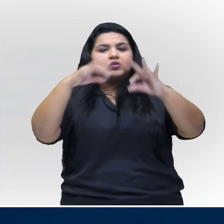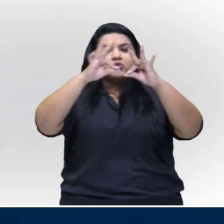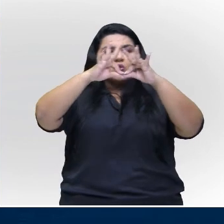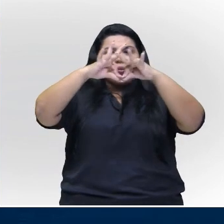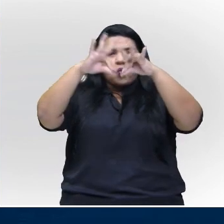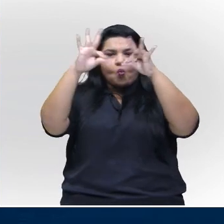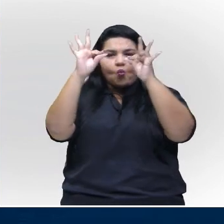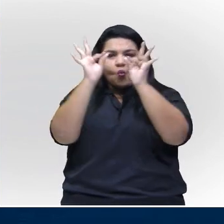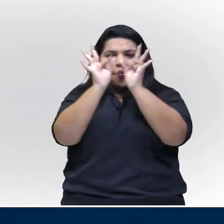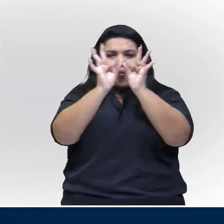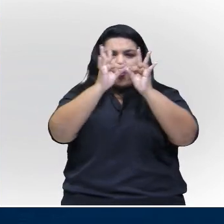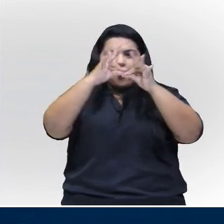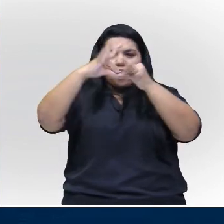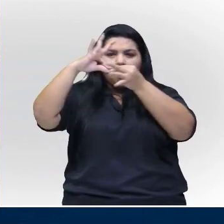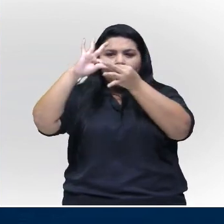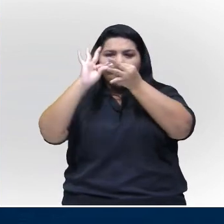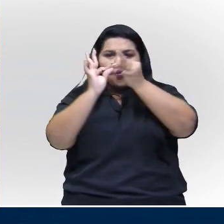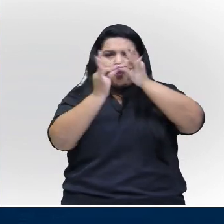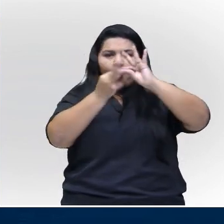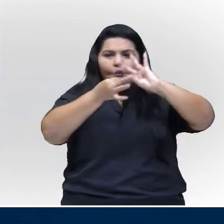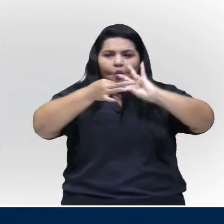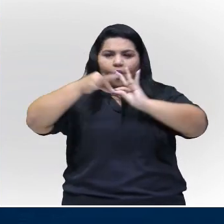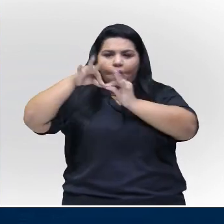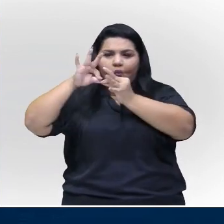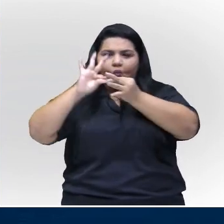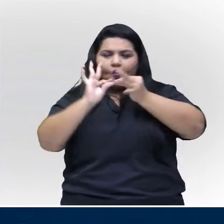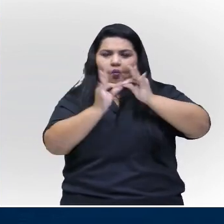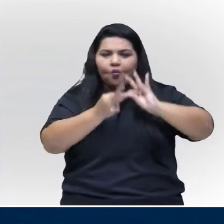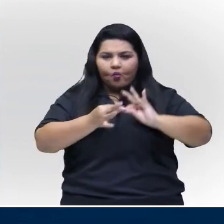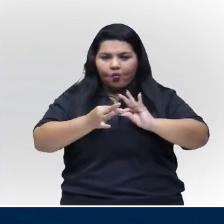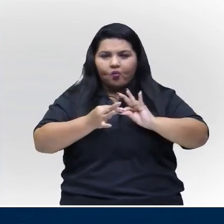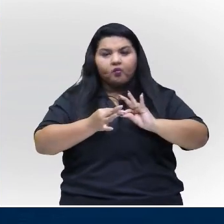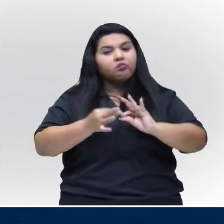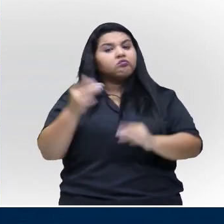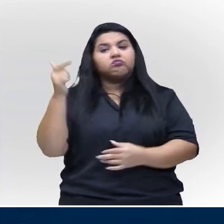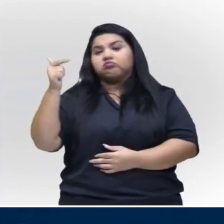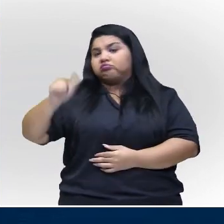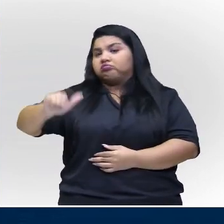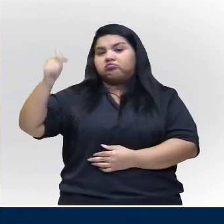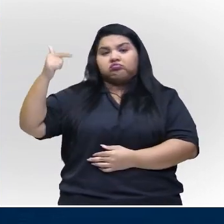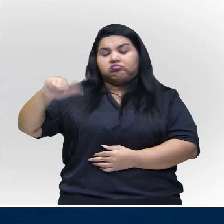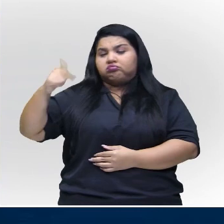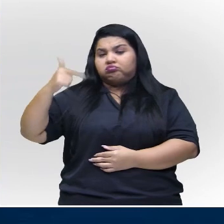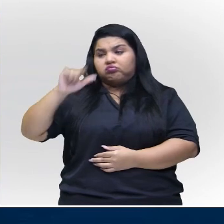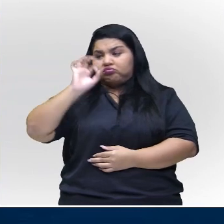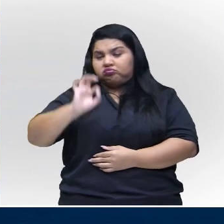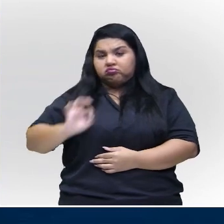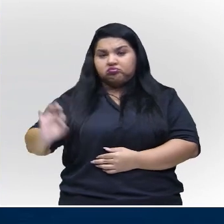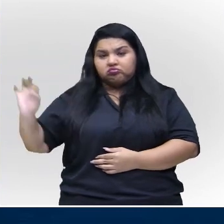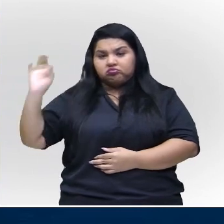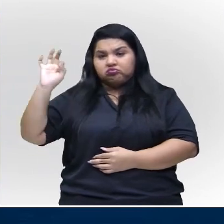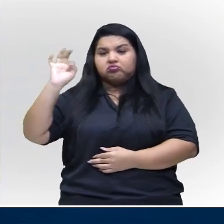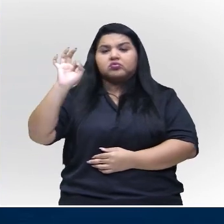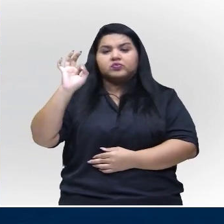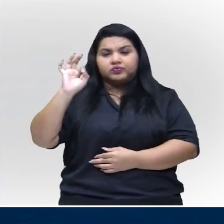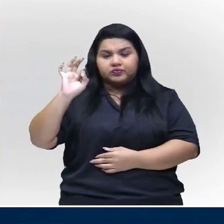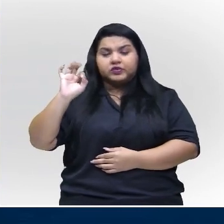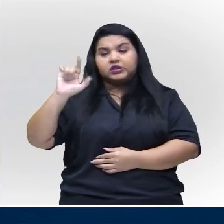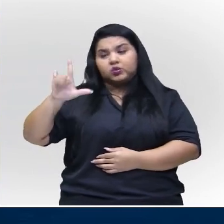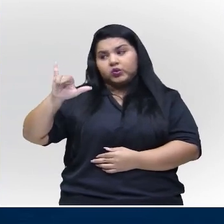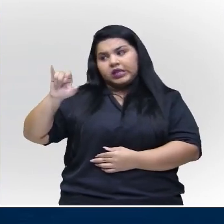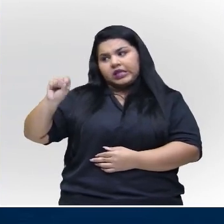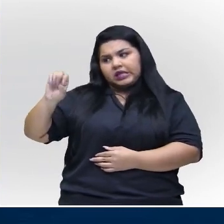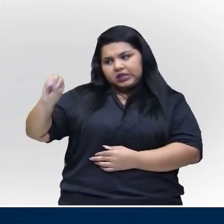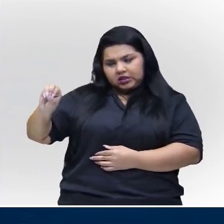menos, certo? Essa parte então do retículo endoplasmático não tem ribossomos aderidos e ele é conhecido como retículo